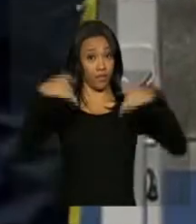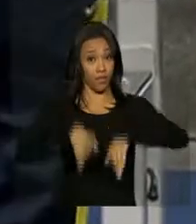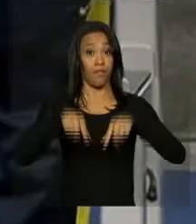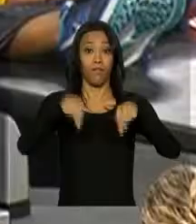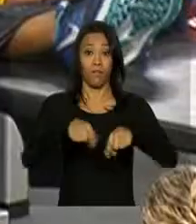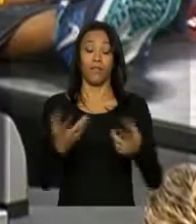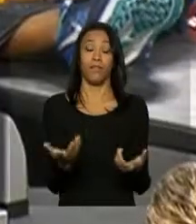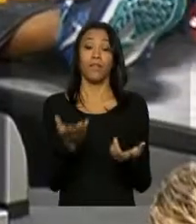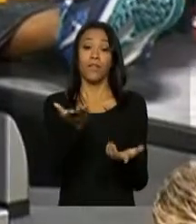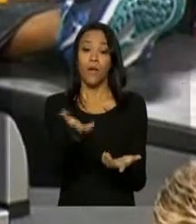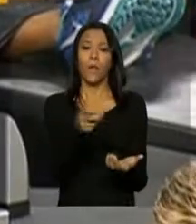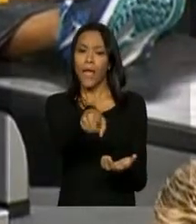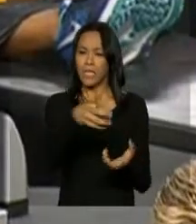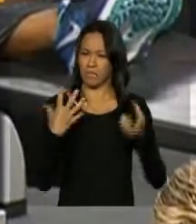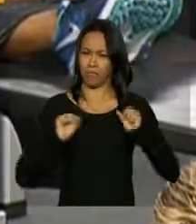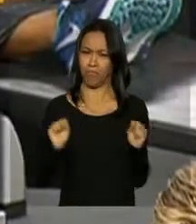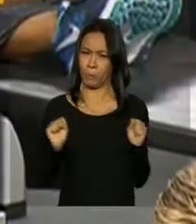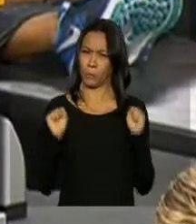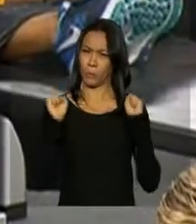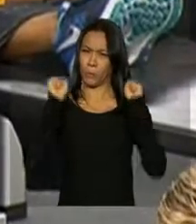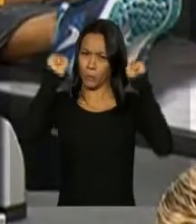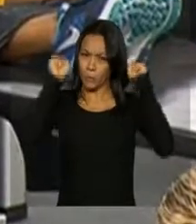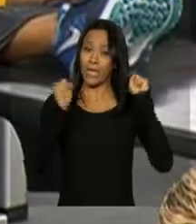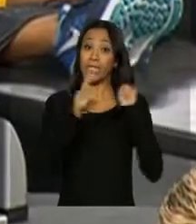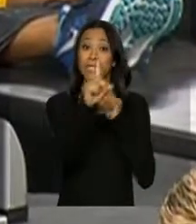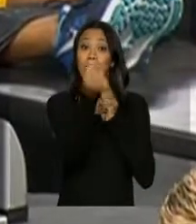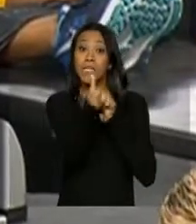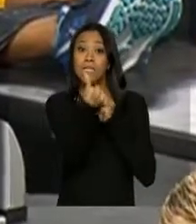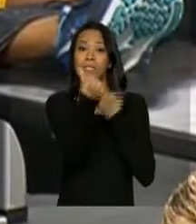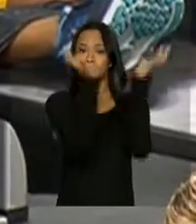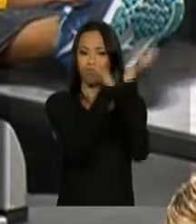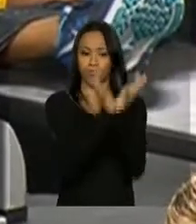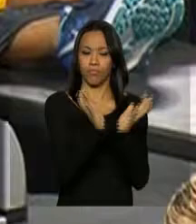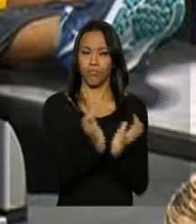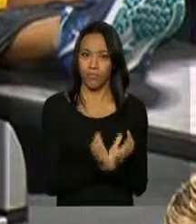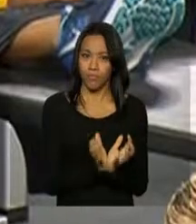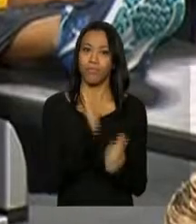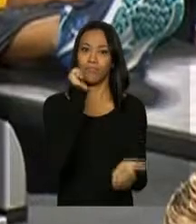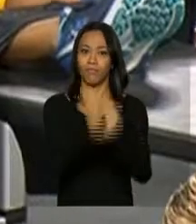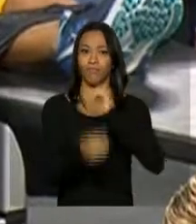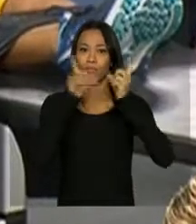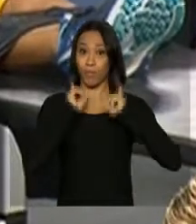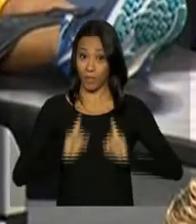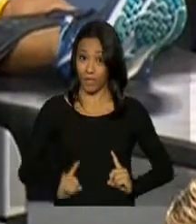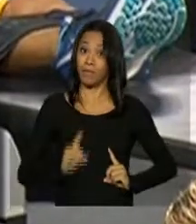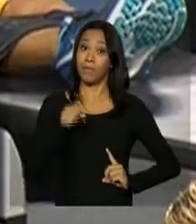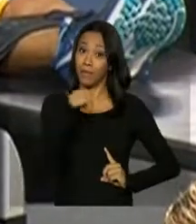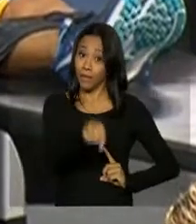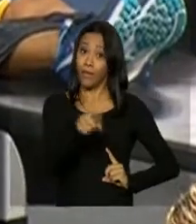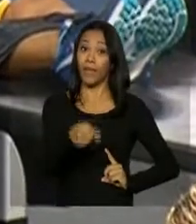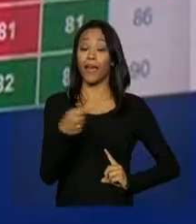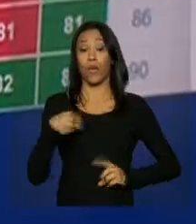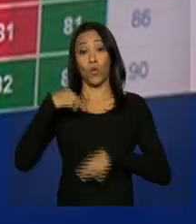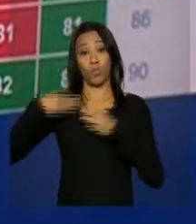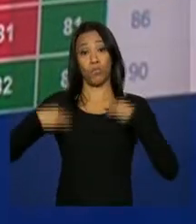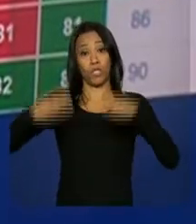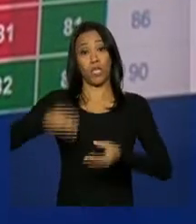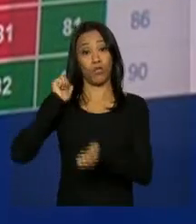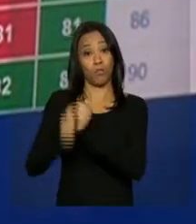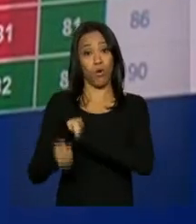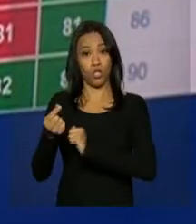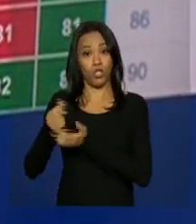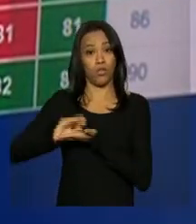categorias o alter ofilm está entre as 16 modalidades paraolímpicas que receberam do Ministério do Esporte um